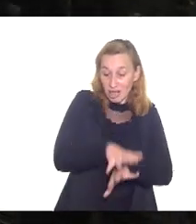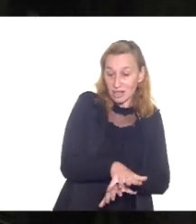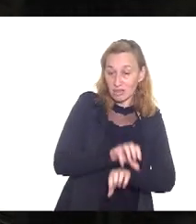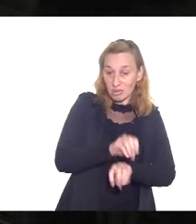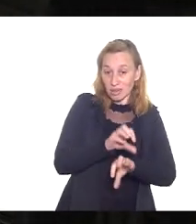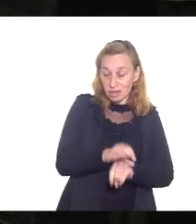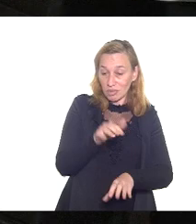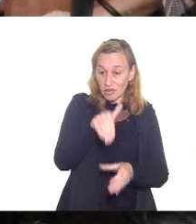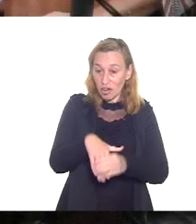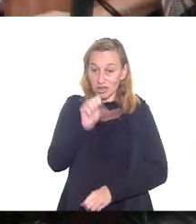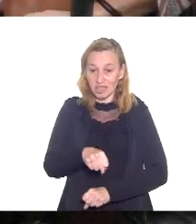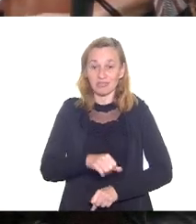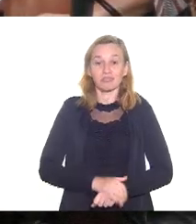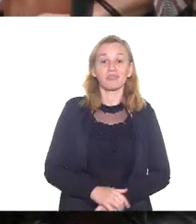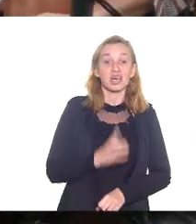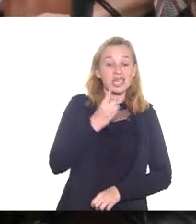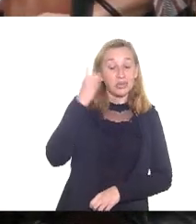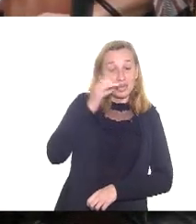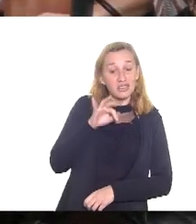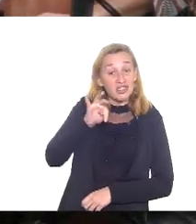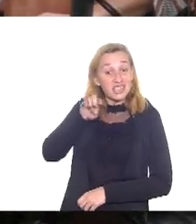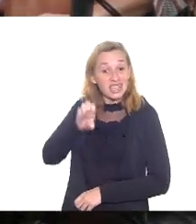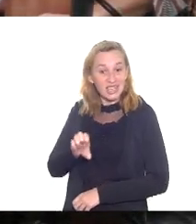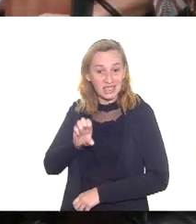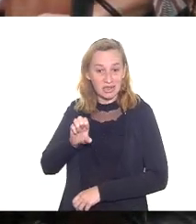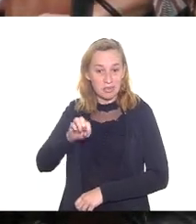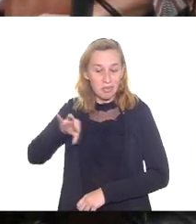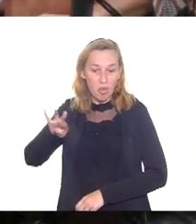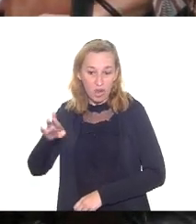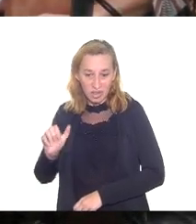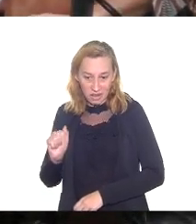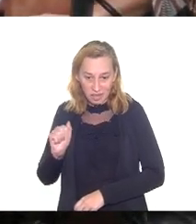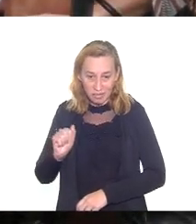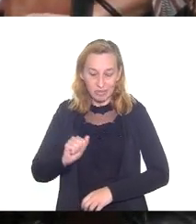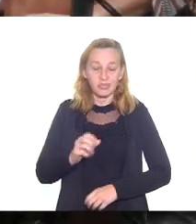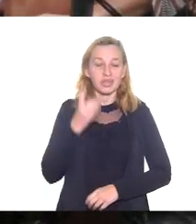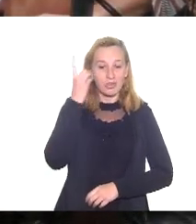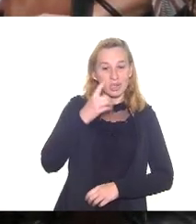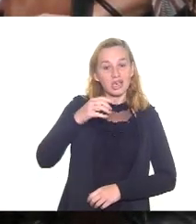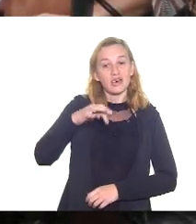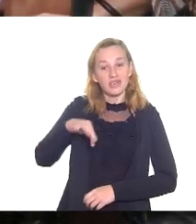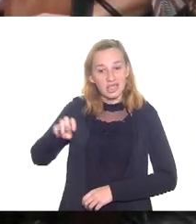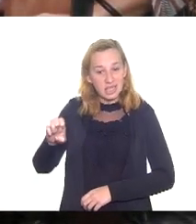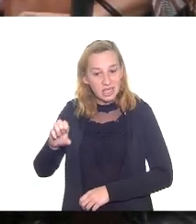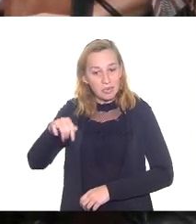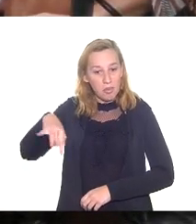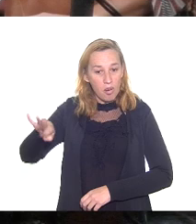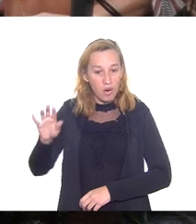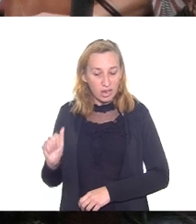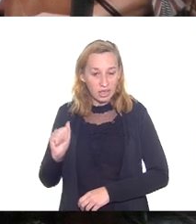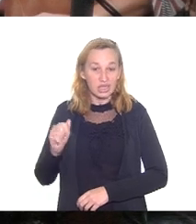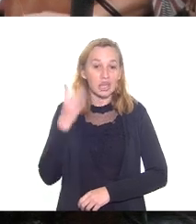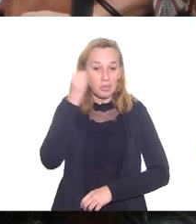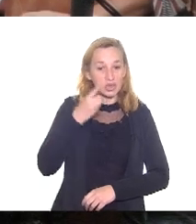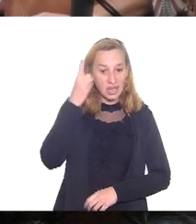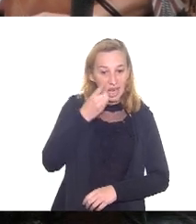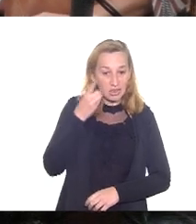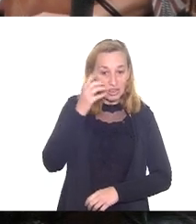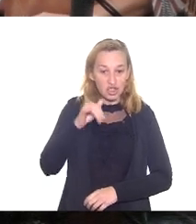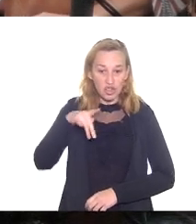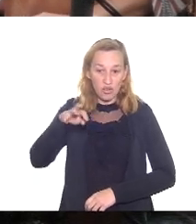sim. Deputado Franciane Mota. Deputada Franciane Mota. Deputado Giovanni